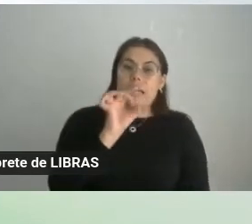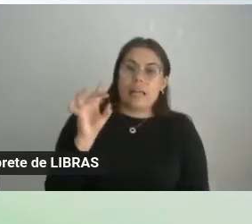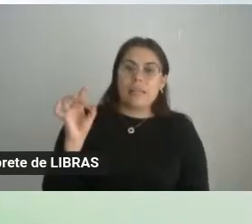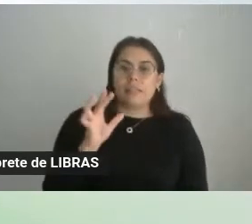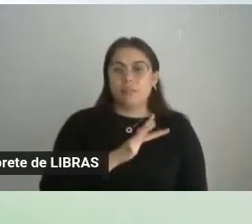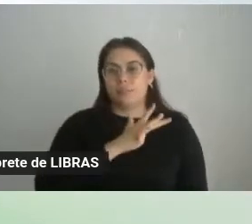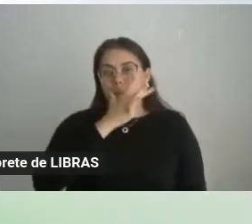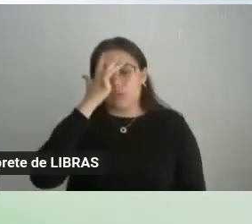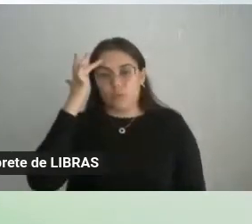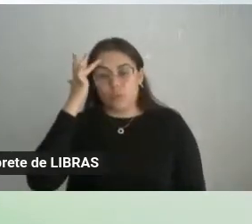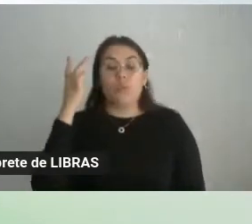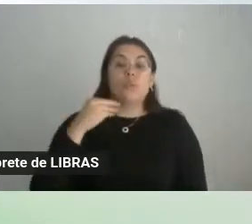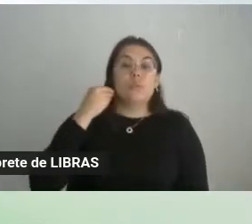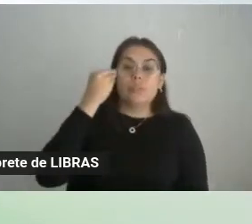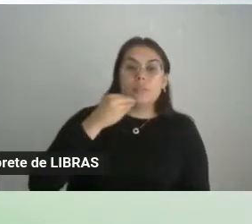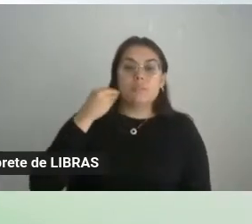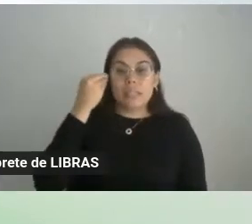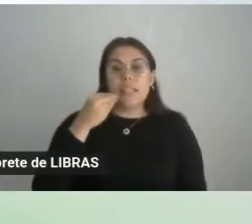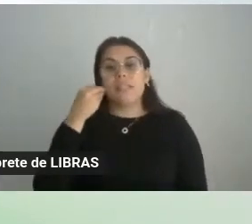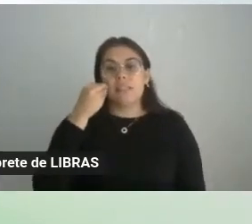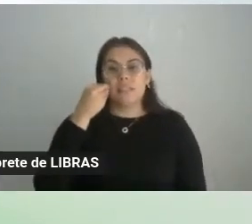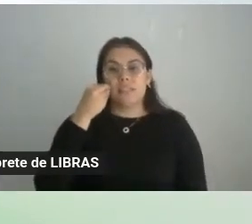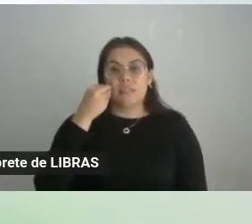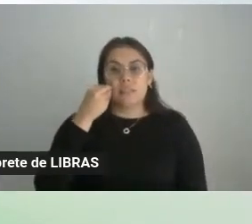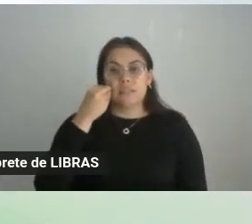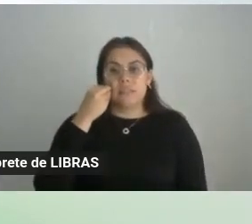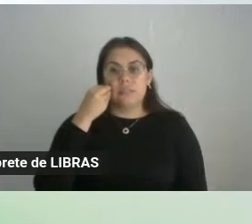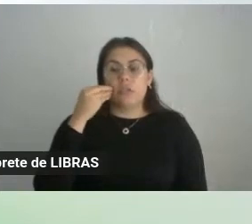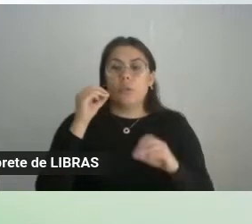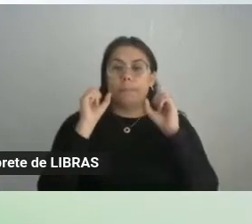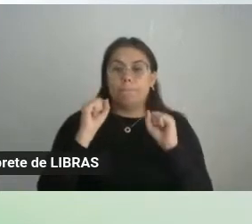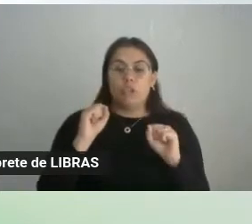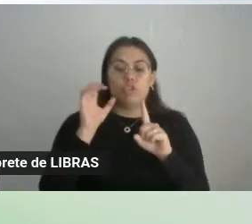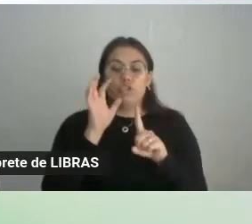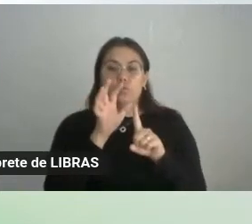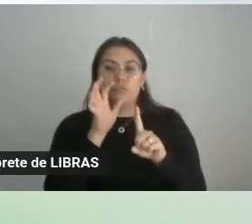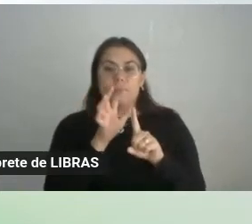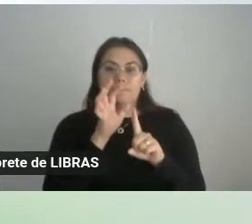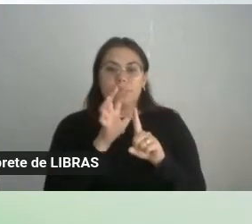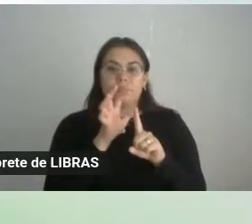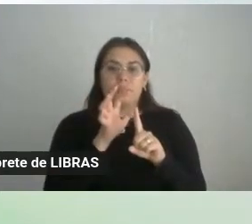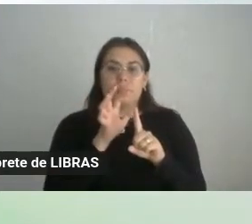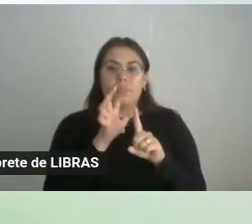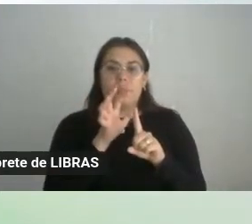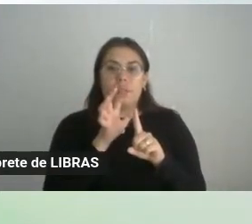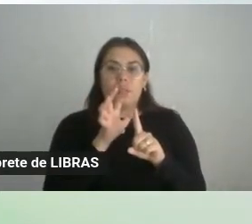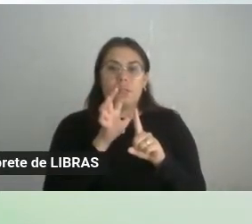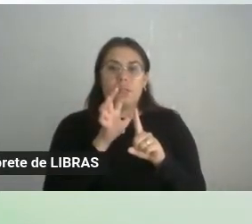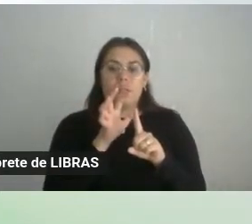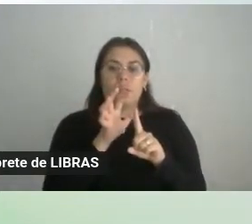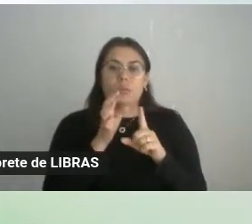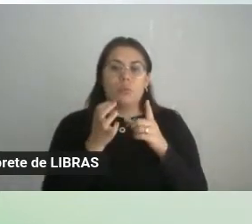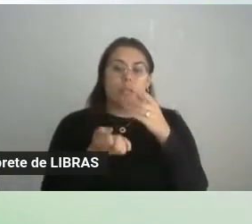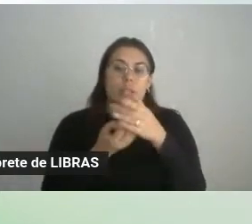sua experiência, com a sua especialidade, pode trazer, e quem sabe, né, nascer aqui um